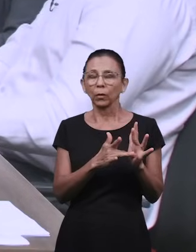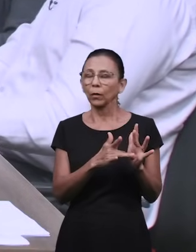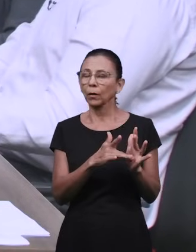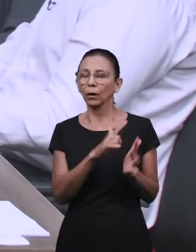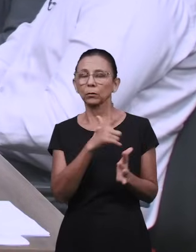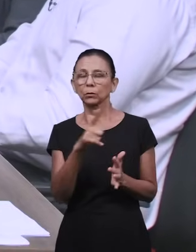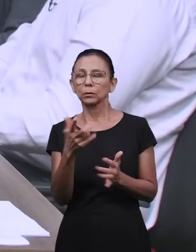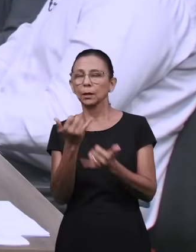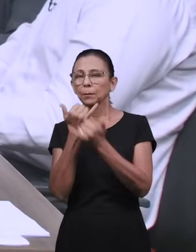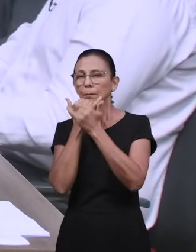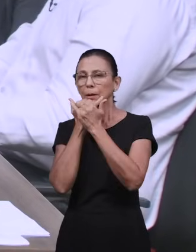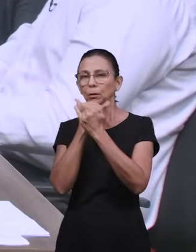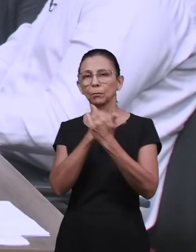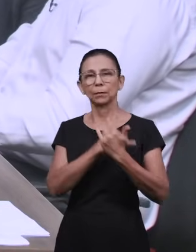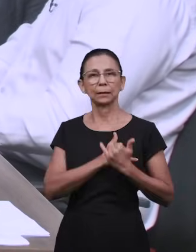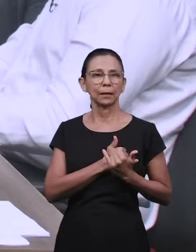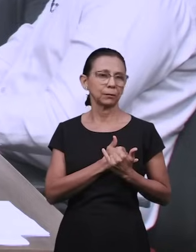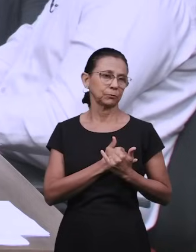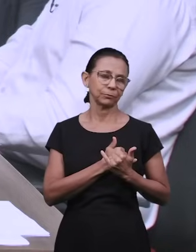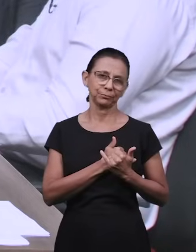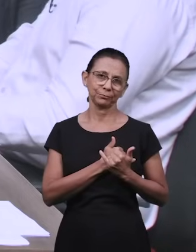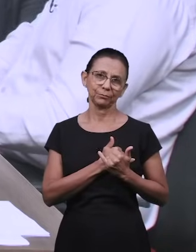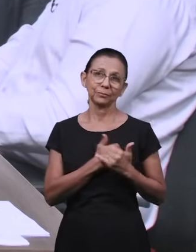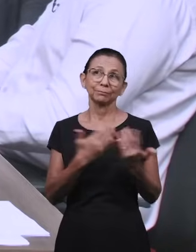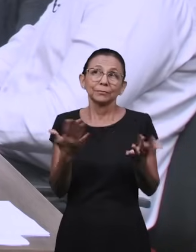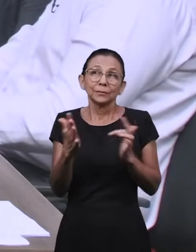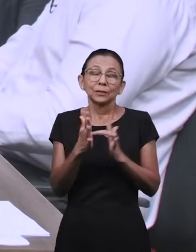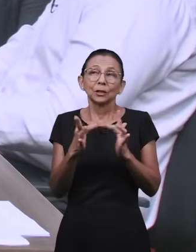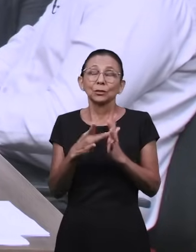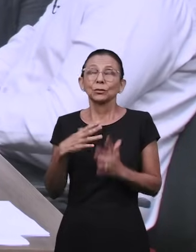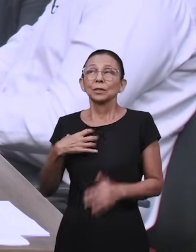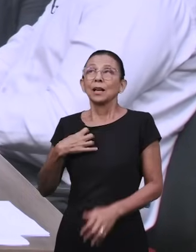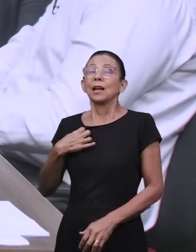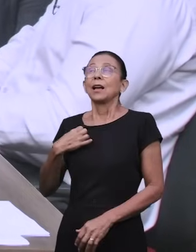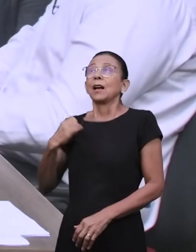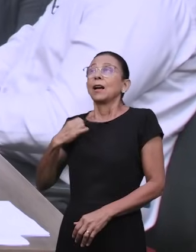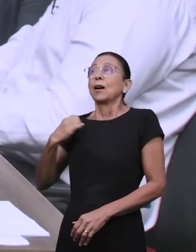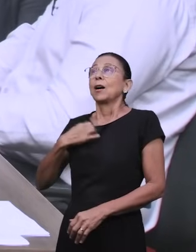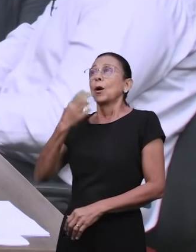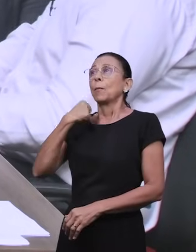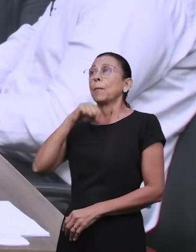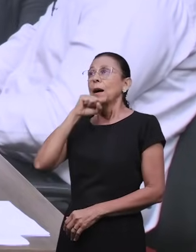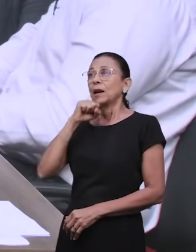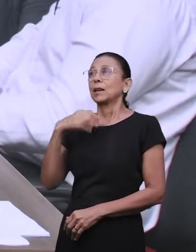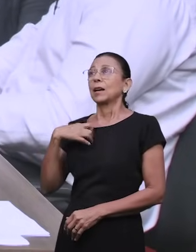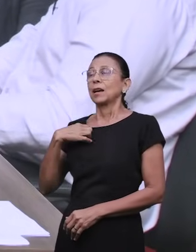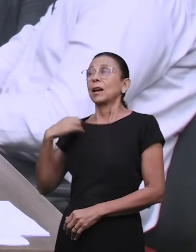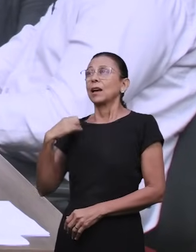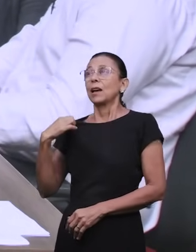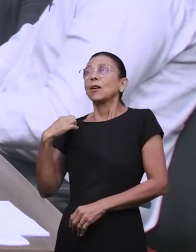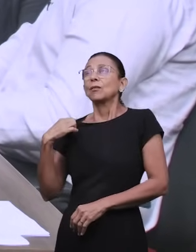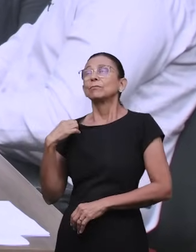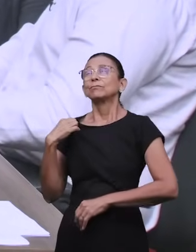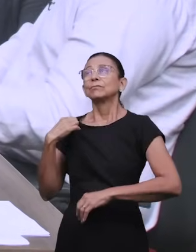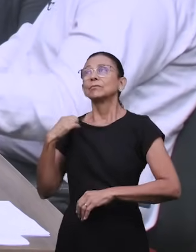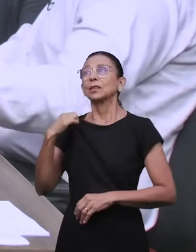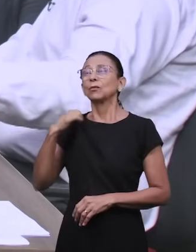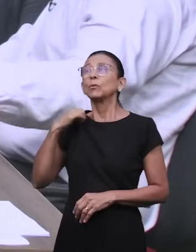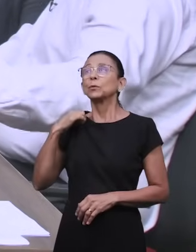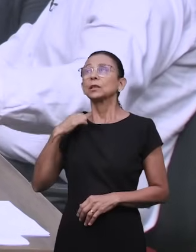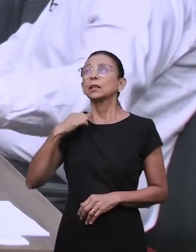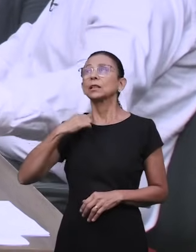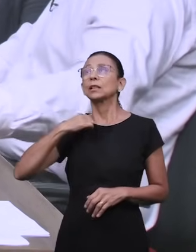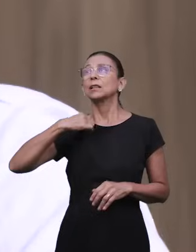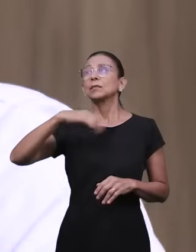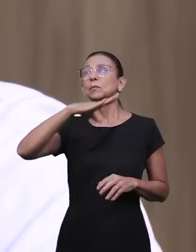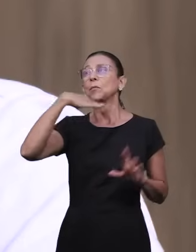pecados. Esse, então, o Senhor Jesus vai à cruz do Calvário. Esse é o preço. Aquela